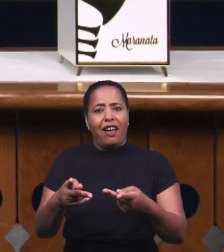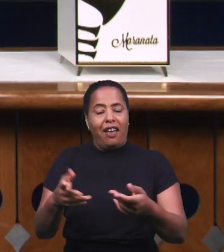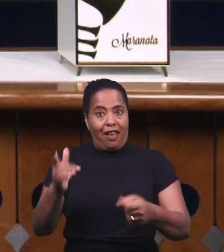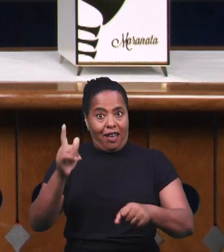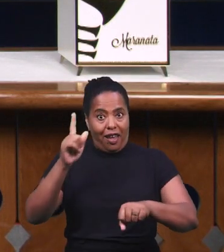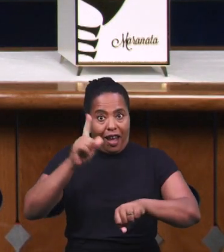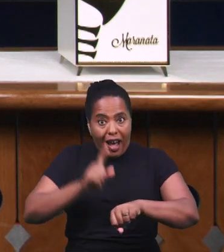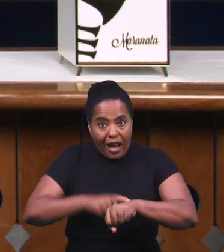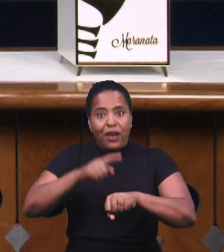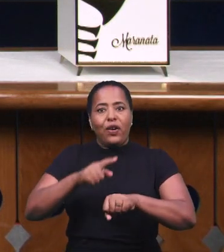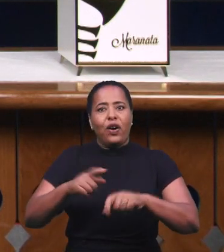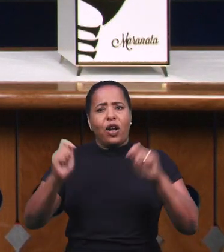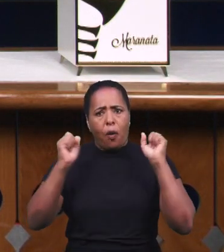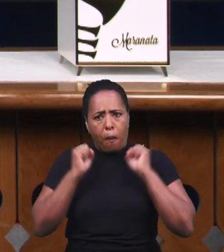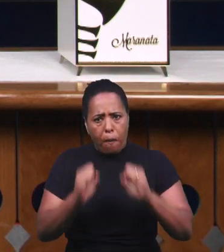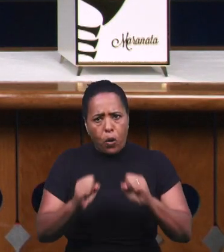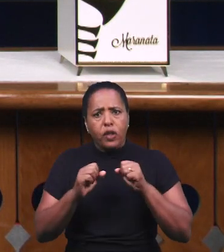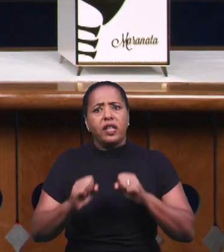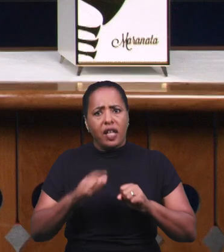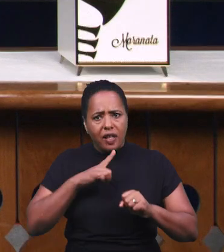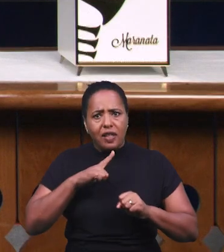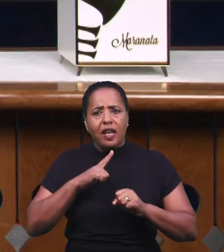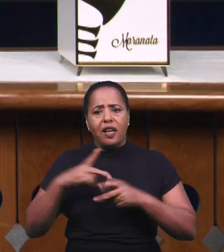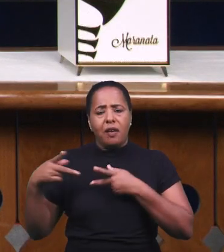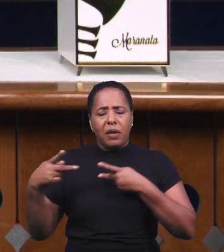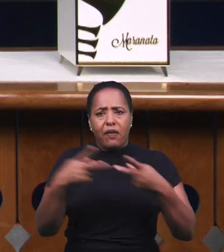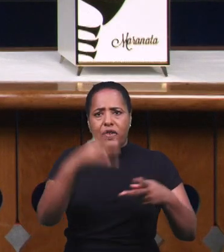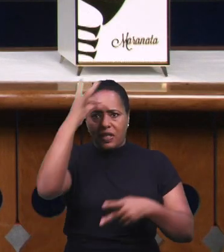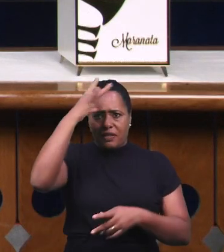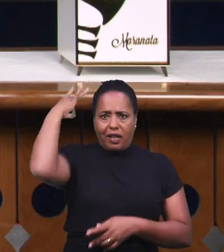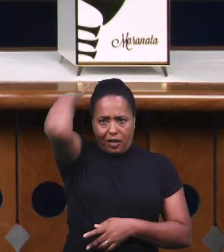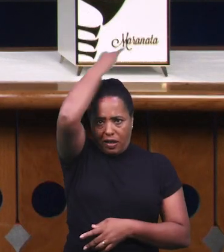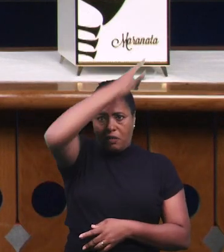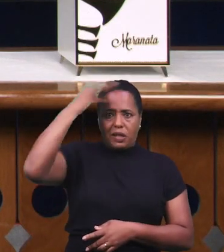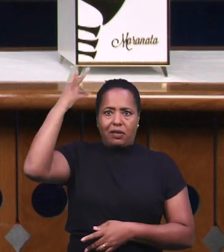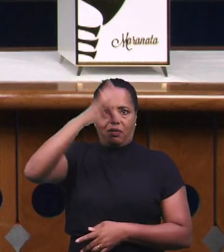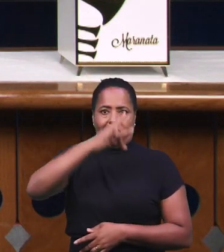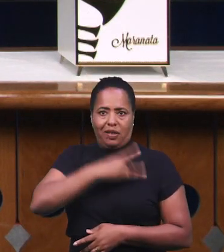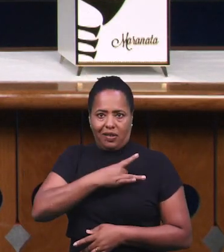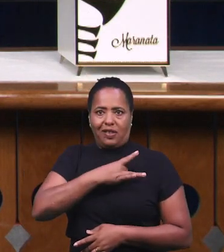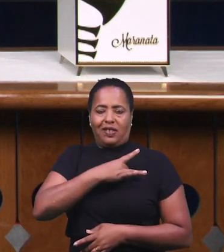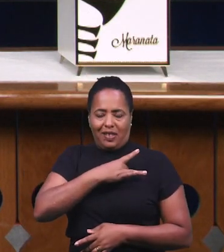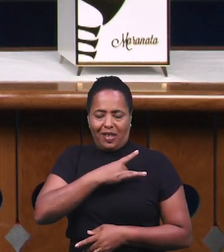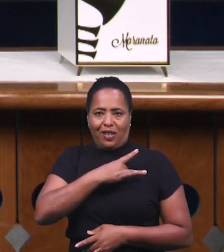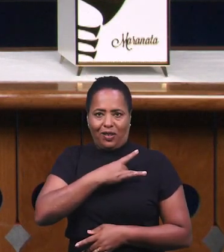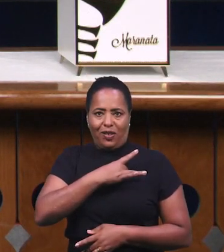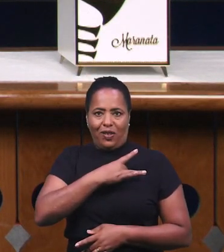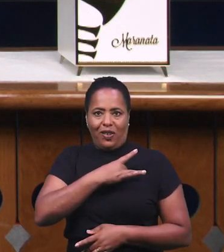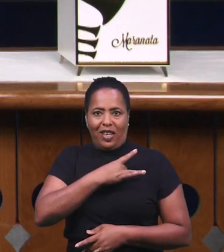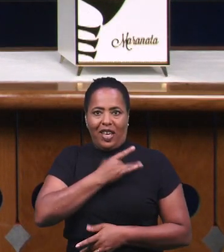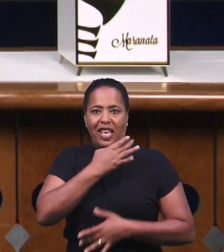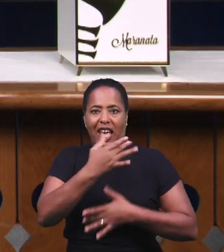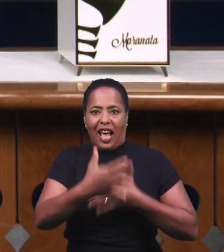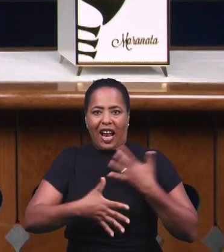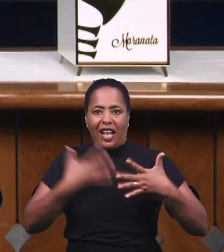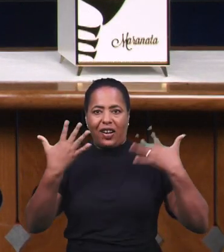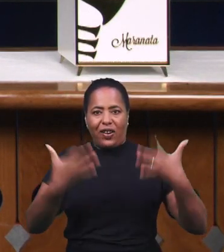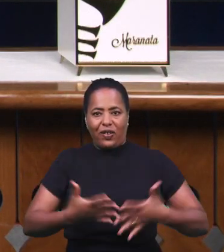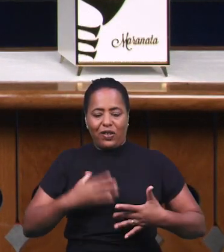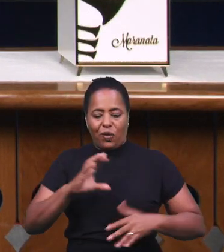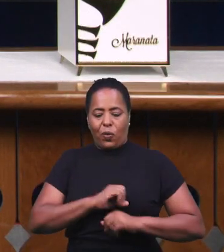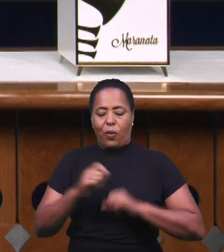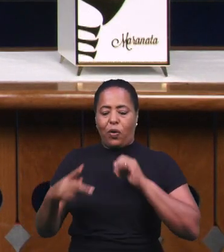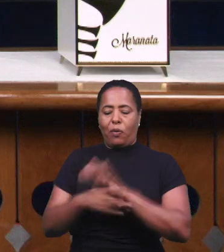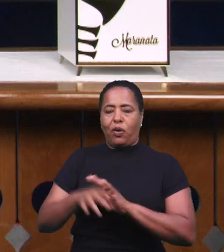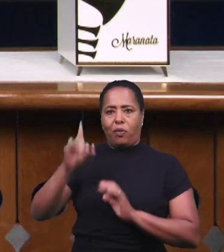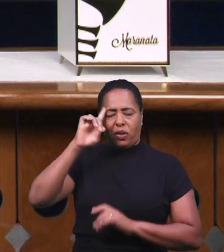e incendiar o seu coração com a presença dEle, com o amor dEle. O medo vai embora, a tristeza vai embora e Ele